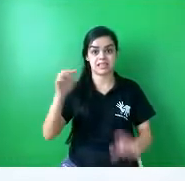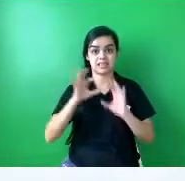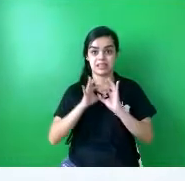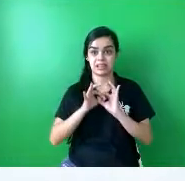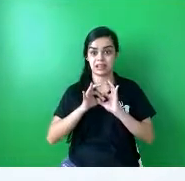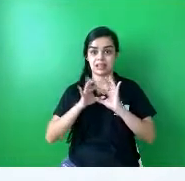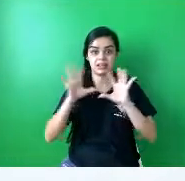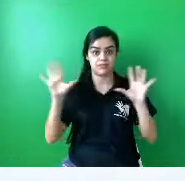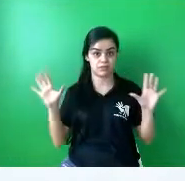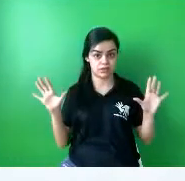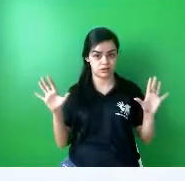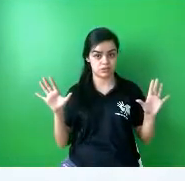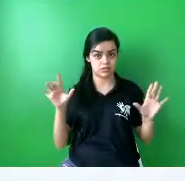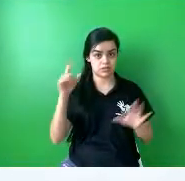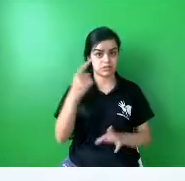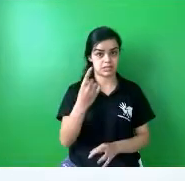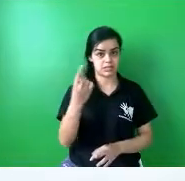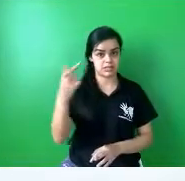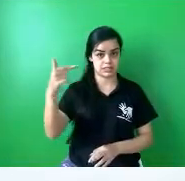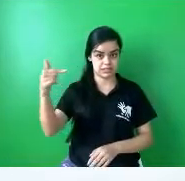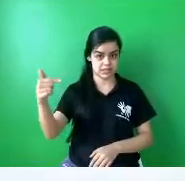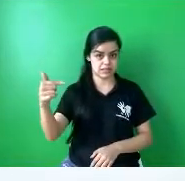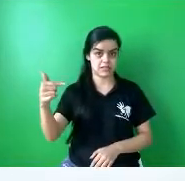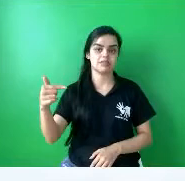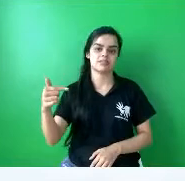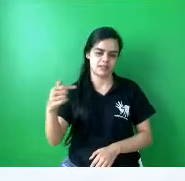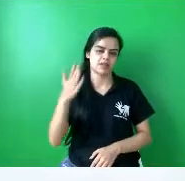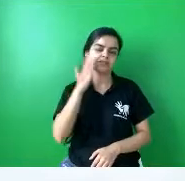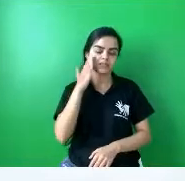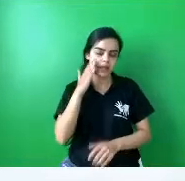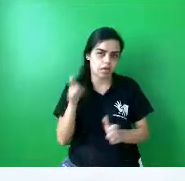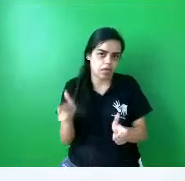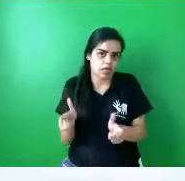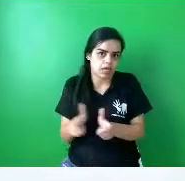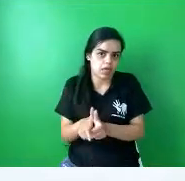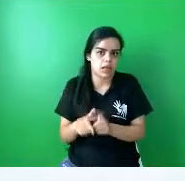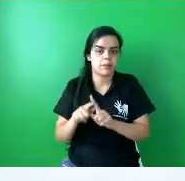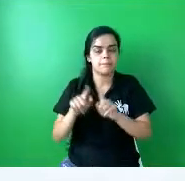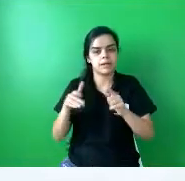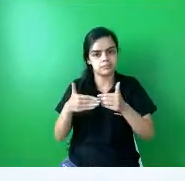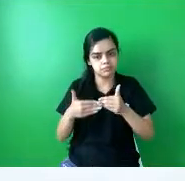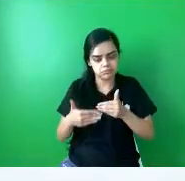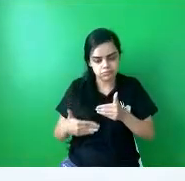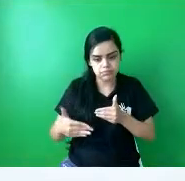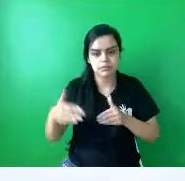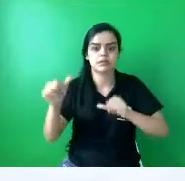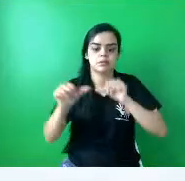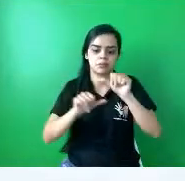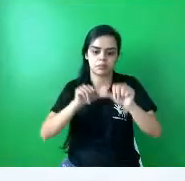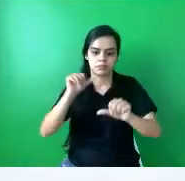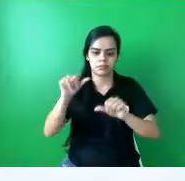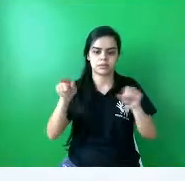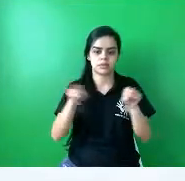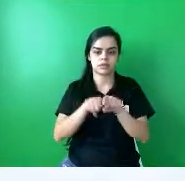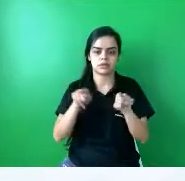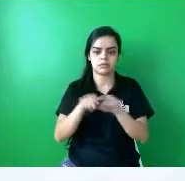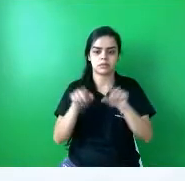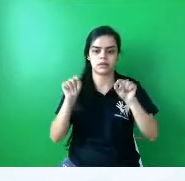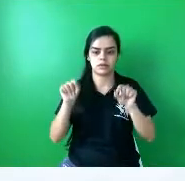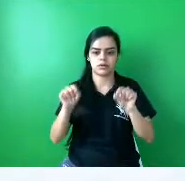disponíveis. Então, ainda é um número pequeno, a gente espera que aconteça algumas mudanças, né, mas que aconteça